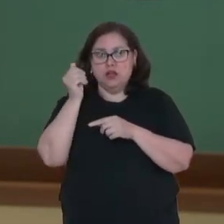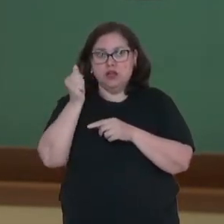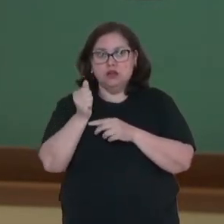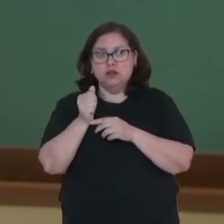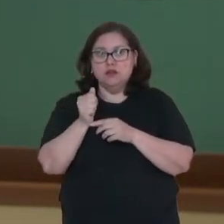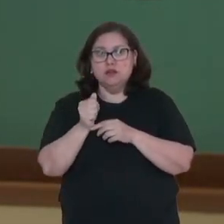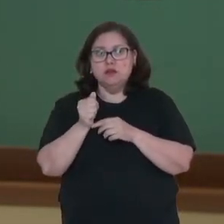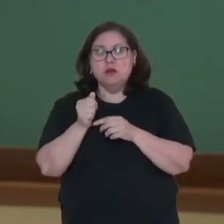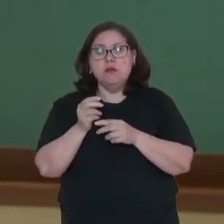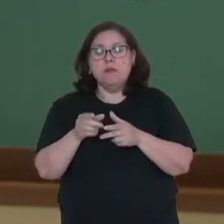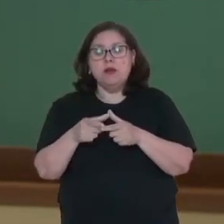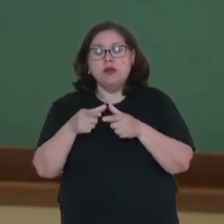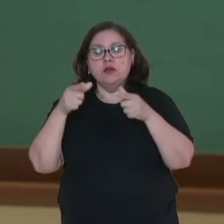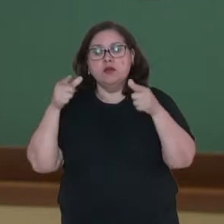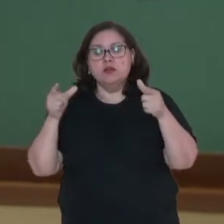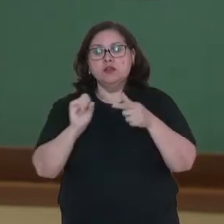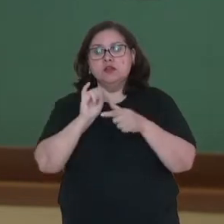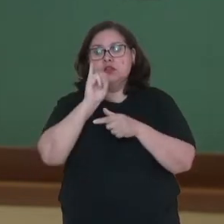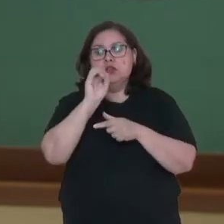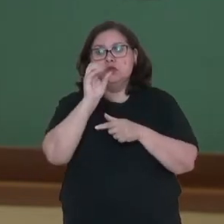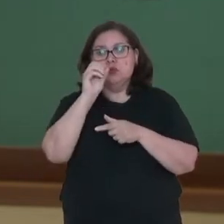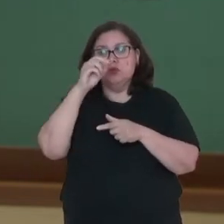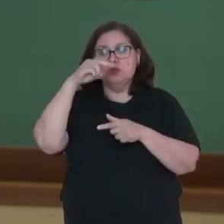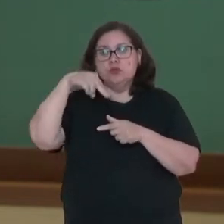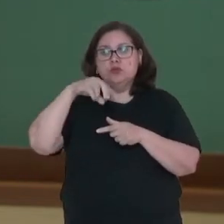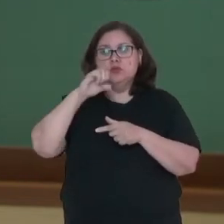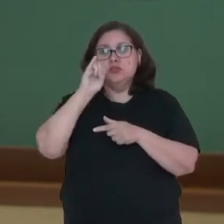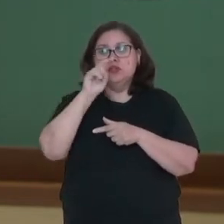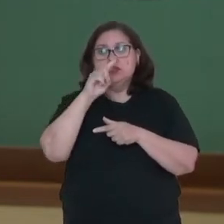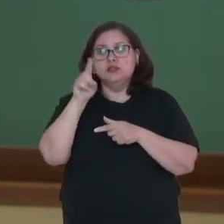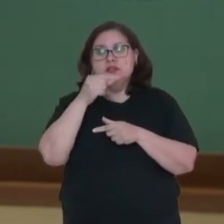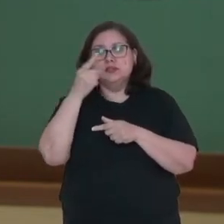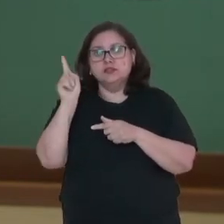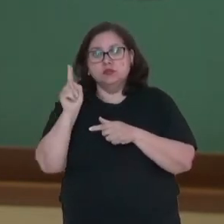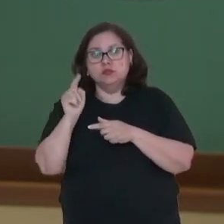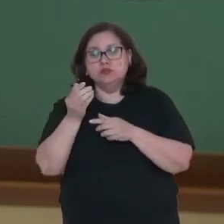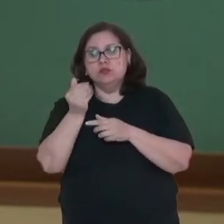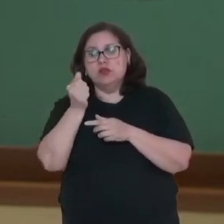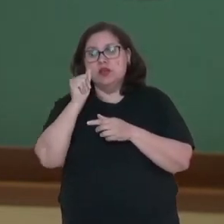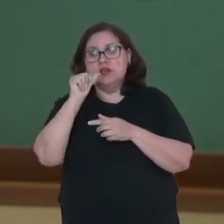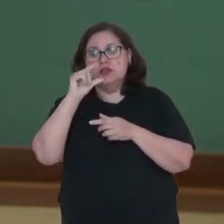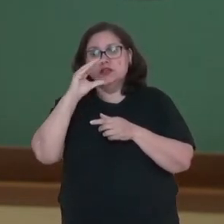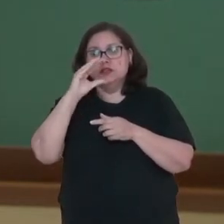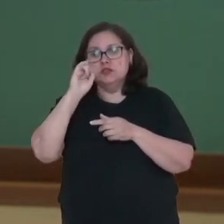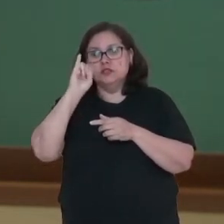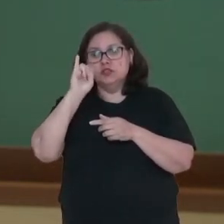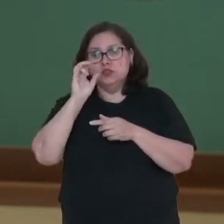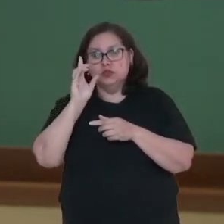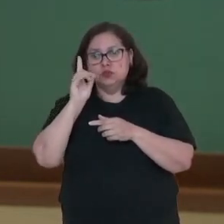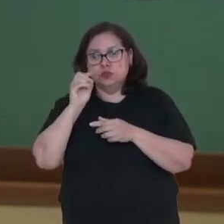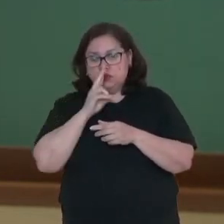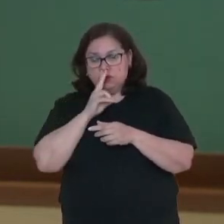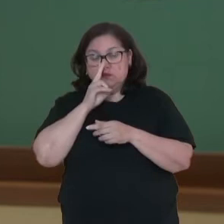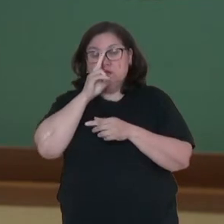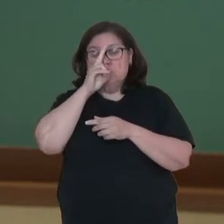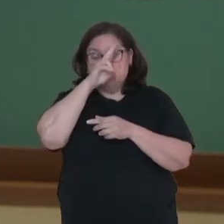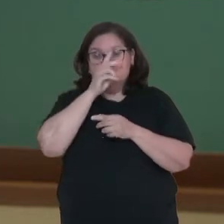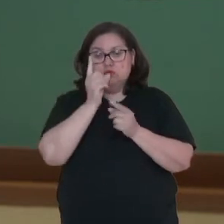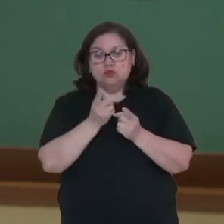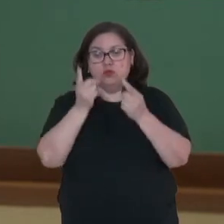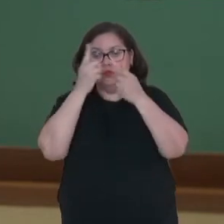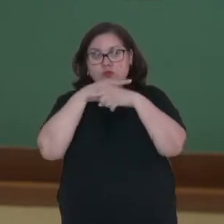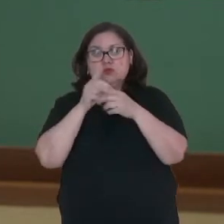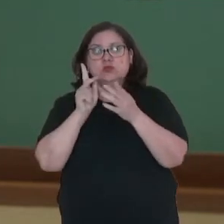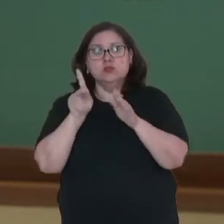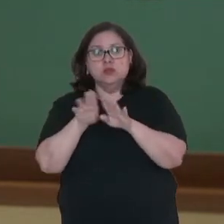Ka, maior é a ionização deste ácido, tá? Maior vai ser a força desse ácido e o oposto é